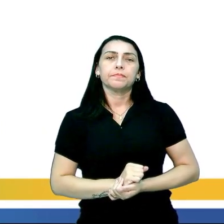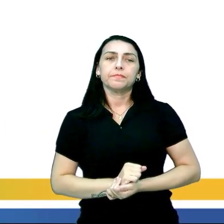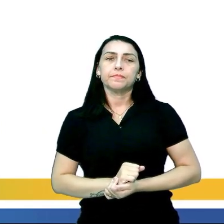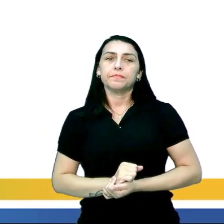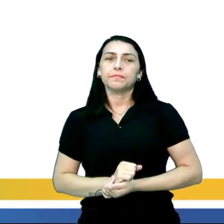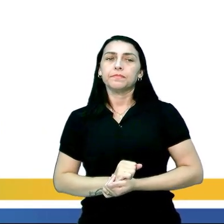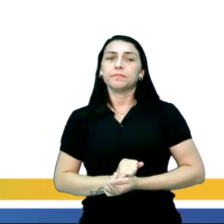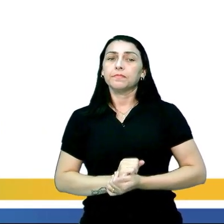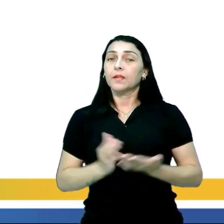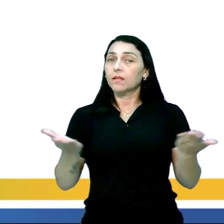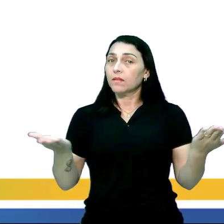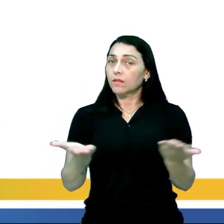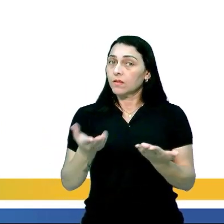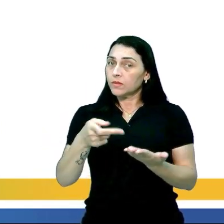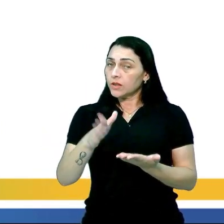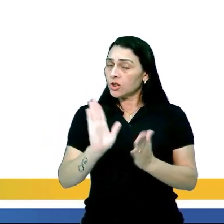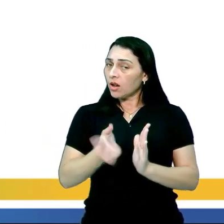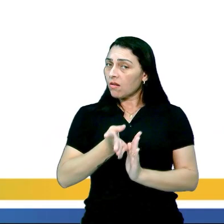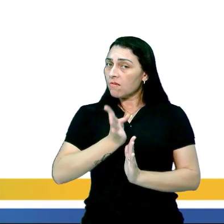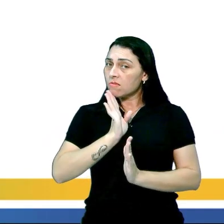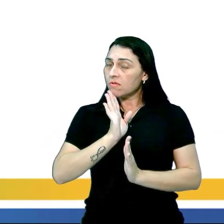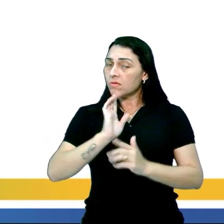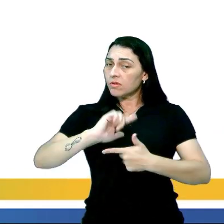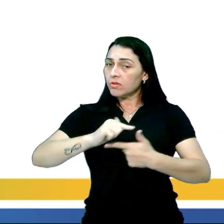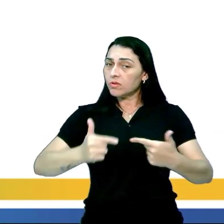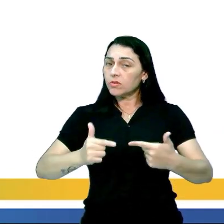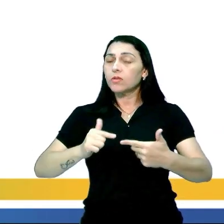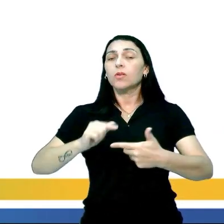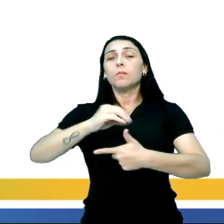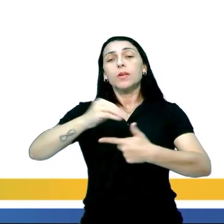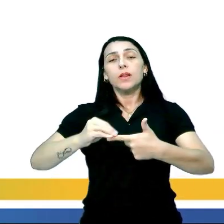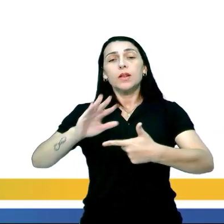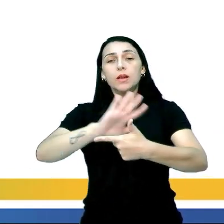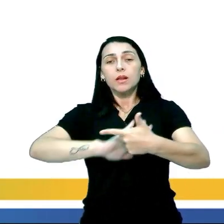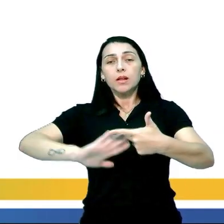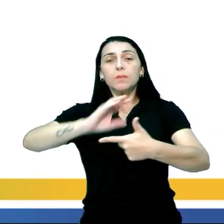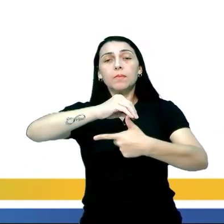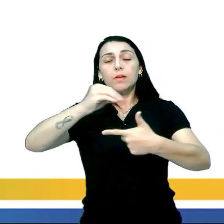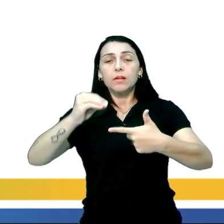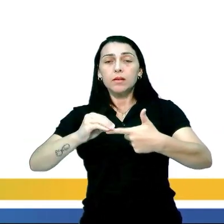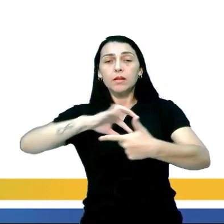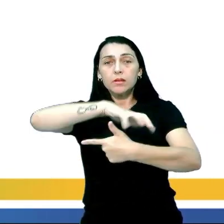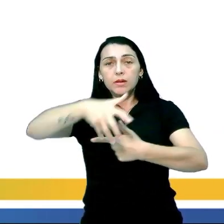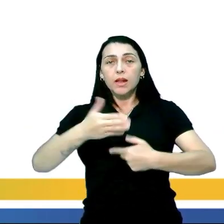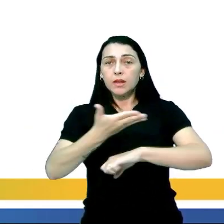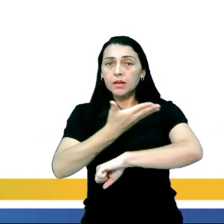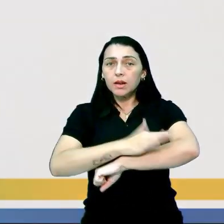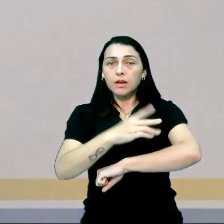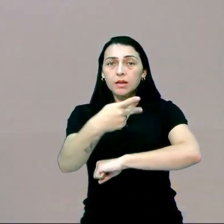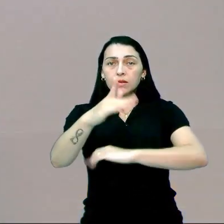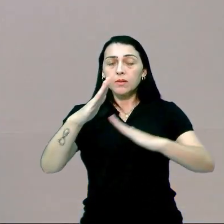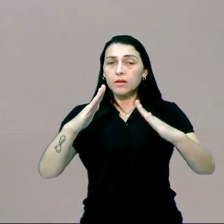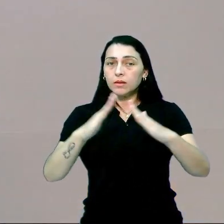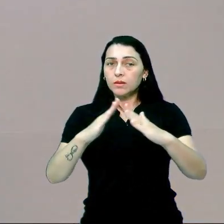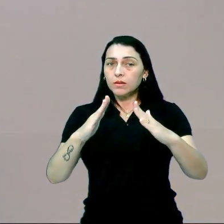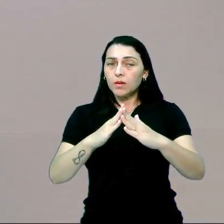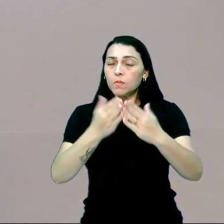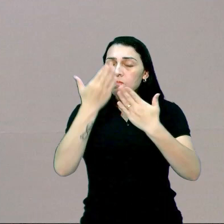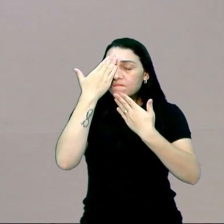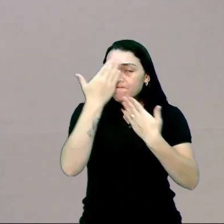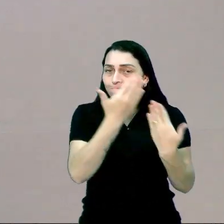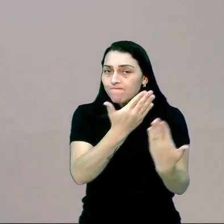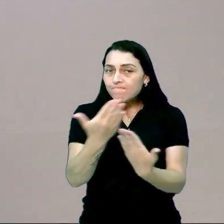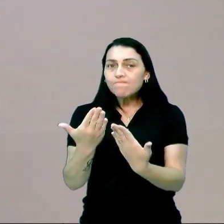C. Agora que você já conhece geometria plana e espacial, treine aí na sua casa.